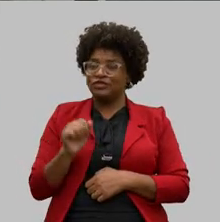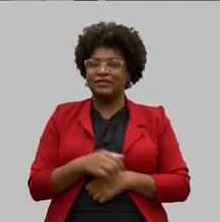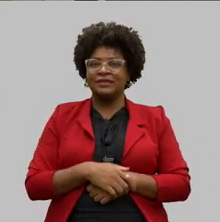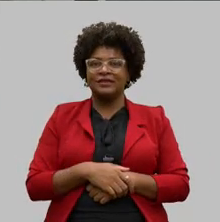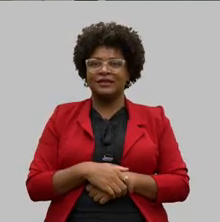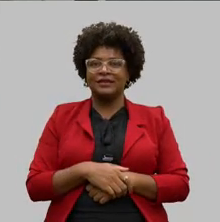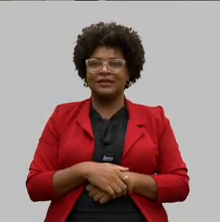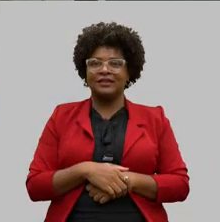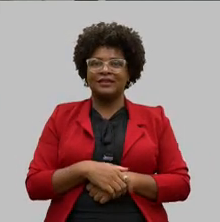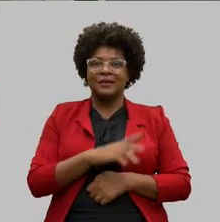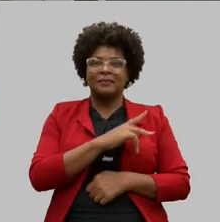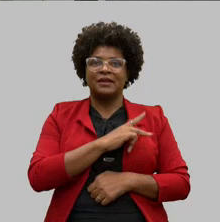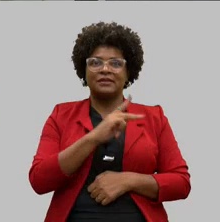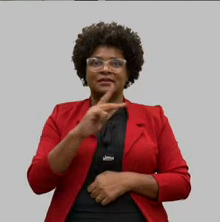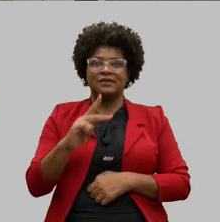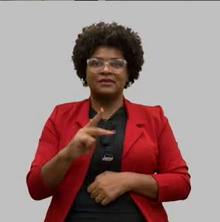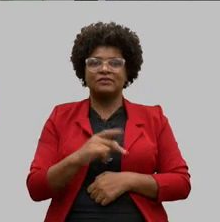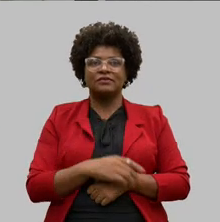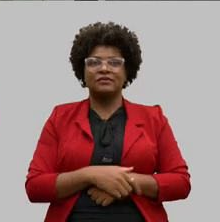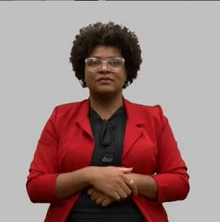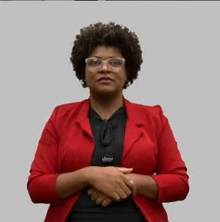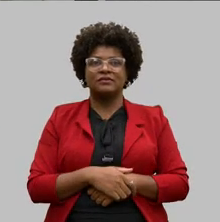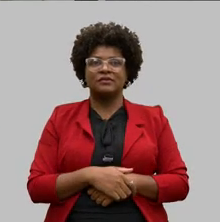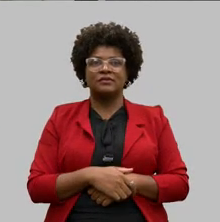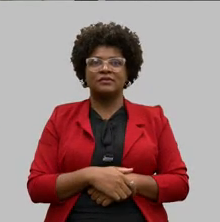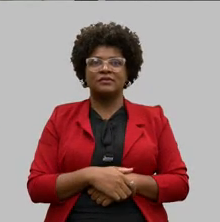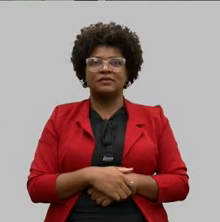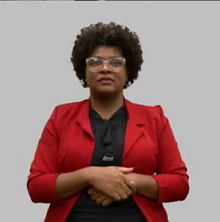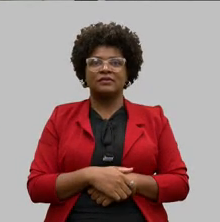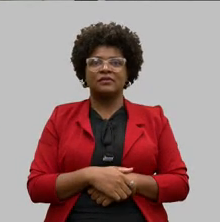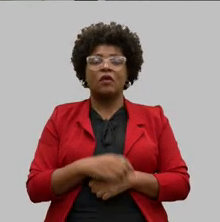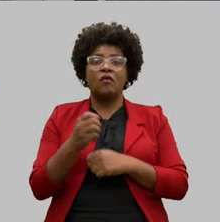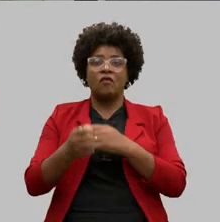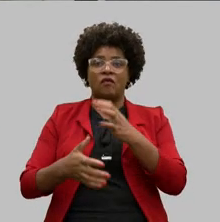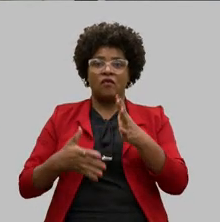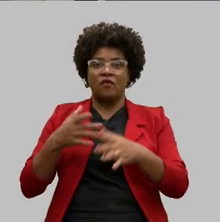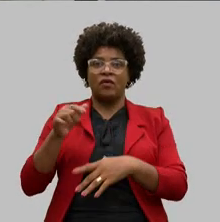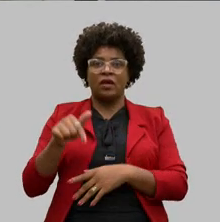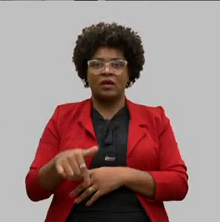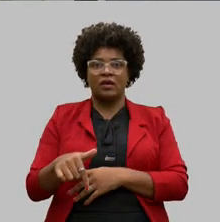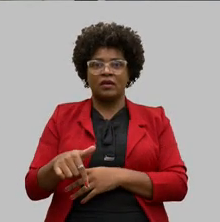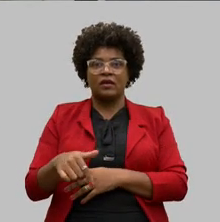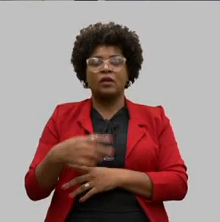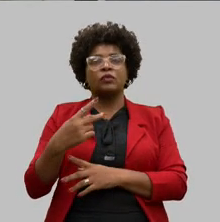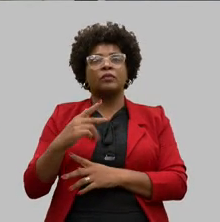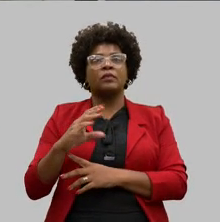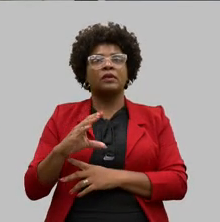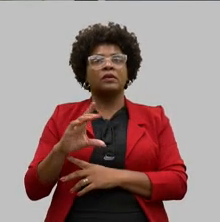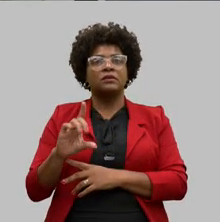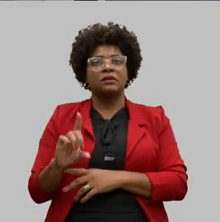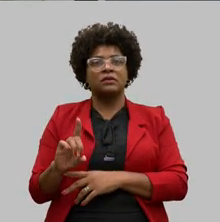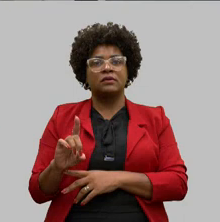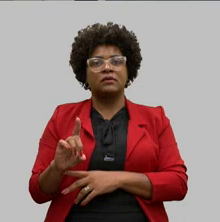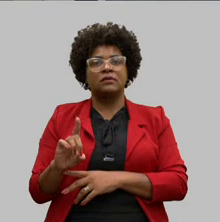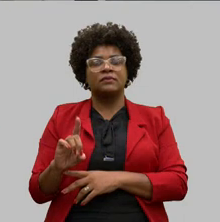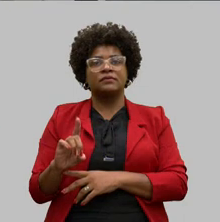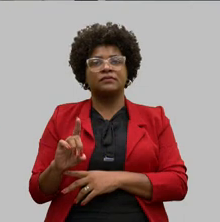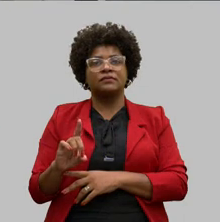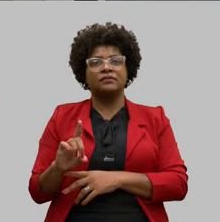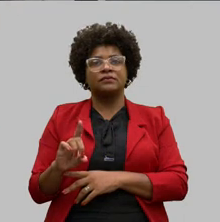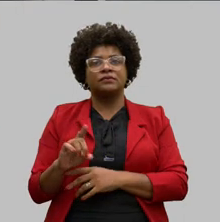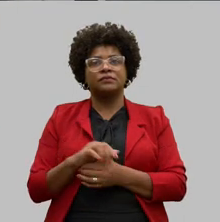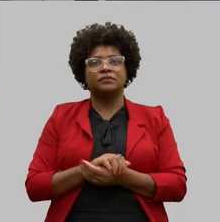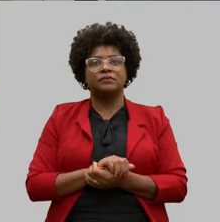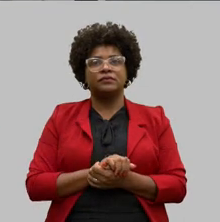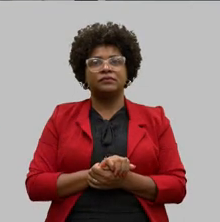dia presidente eu queria falar sobre as pessoas com deficiência e